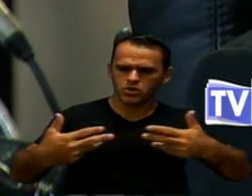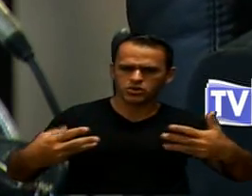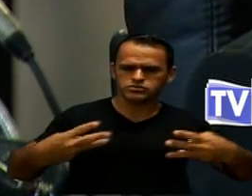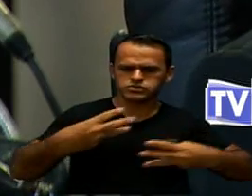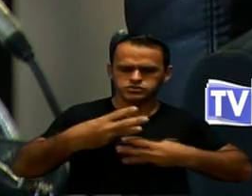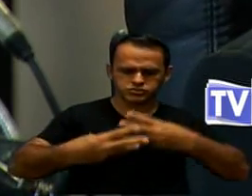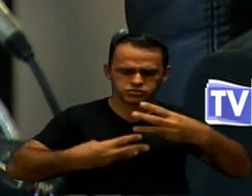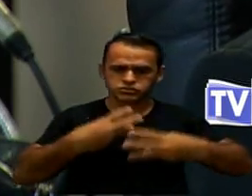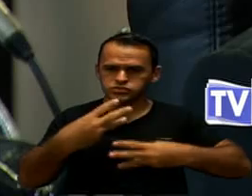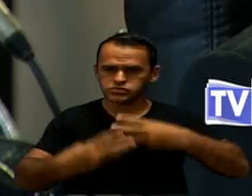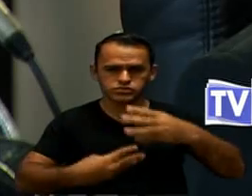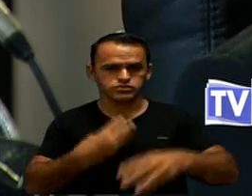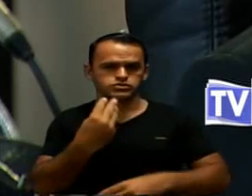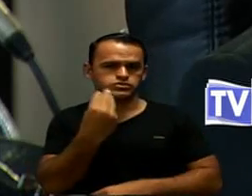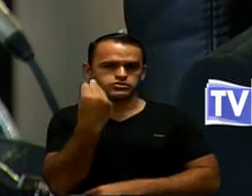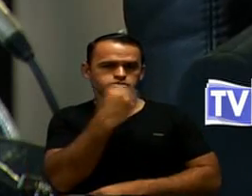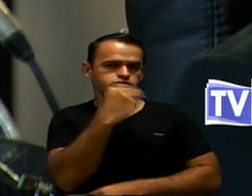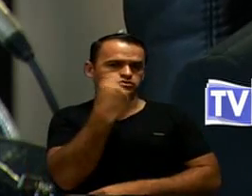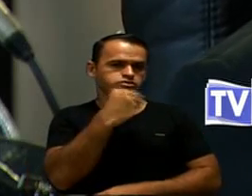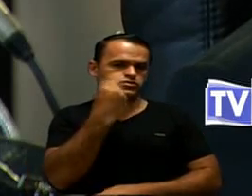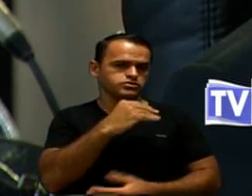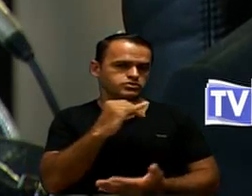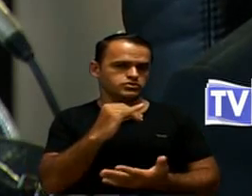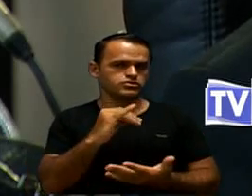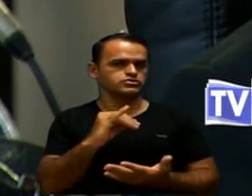poderíamos aproveitar.